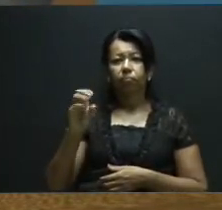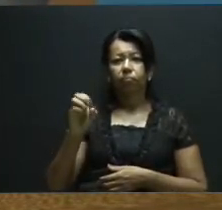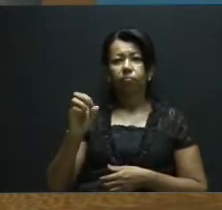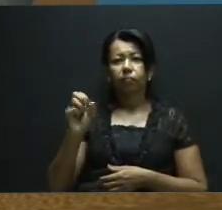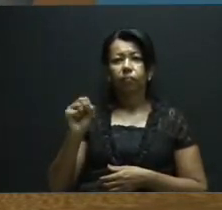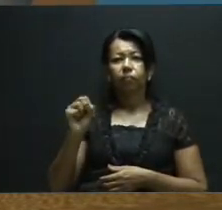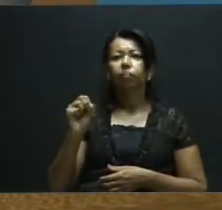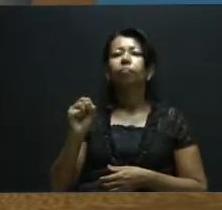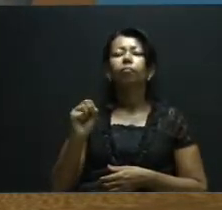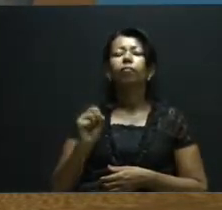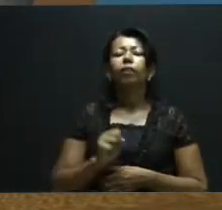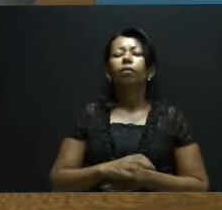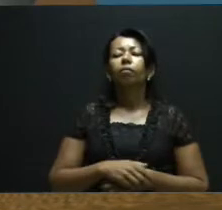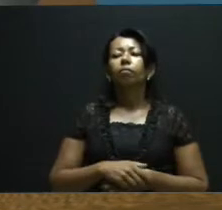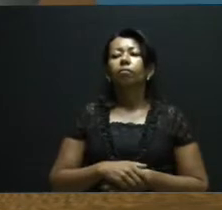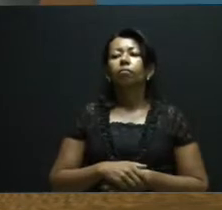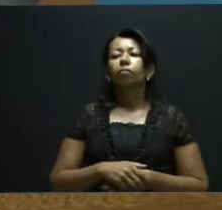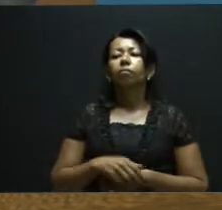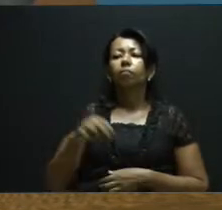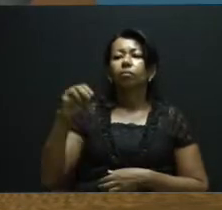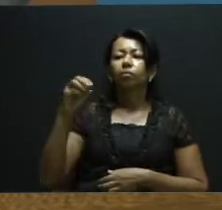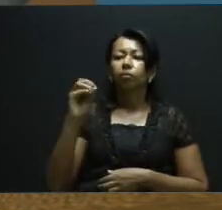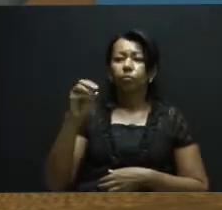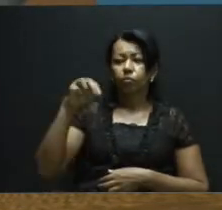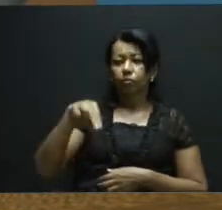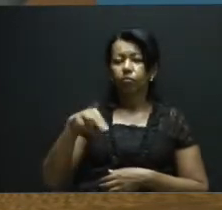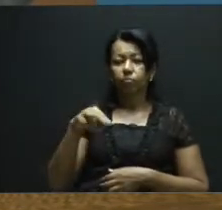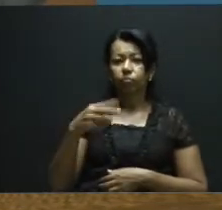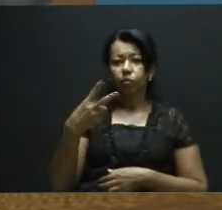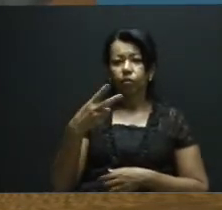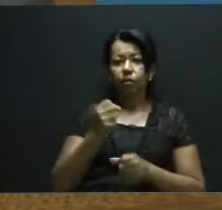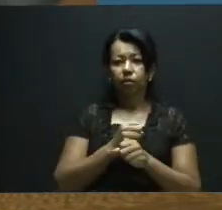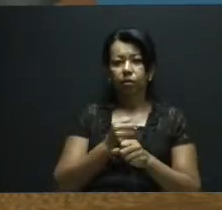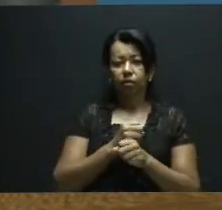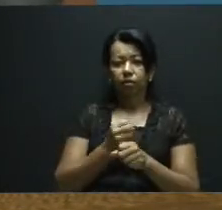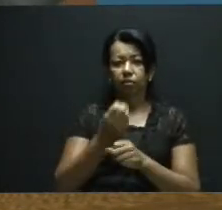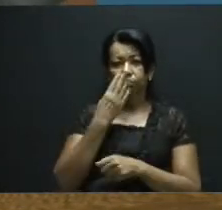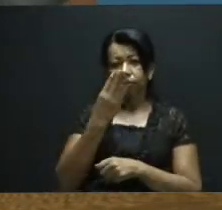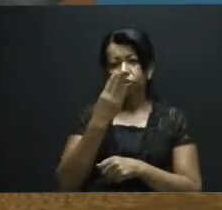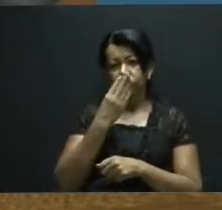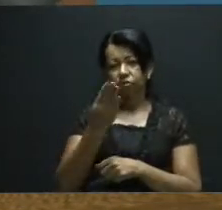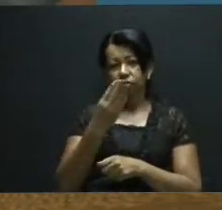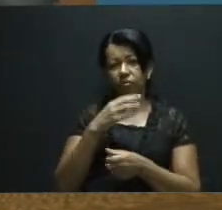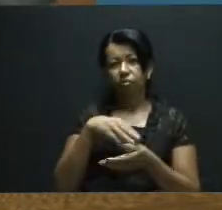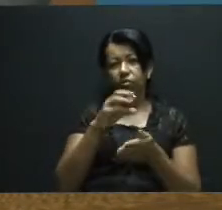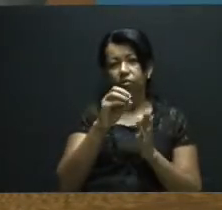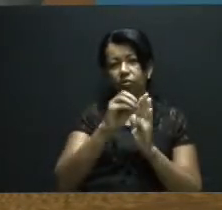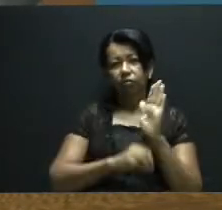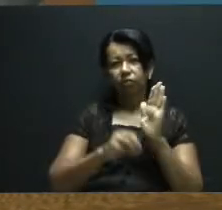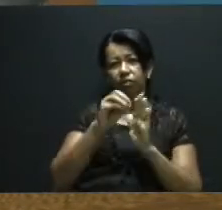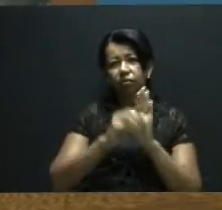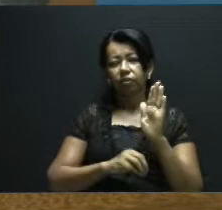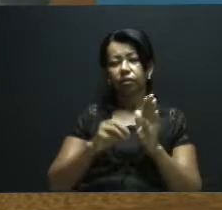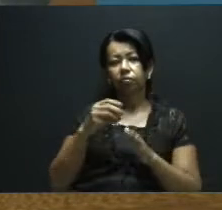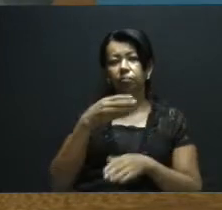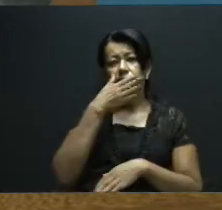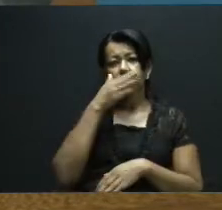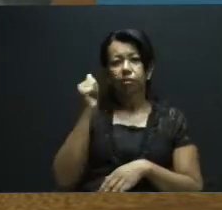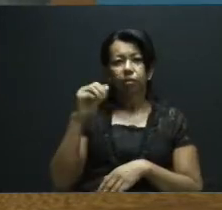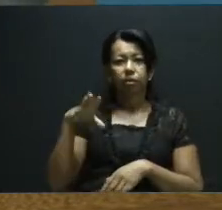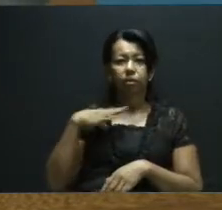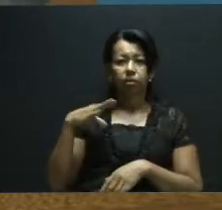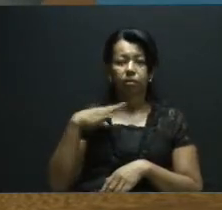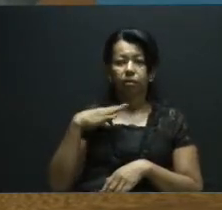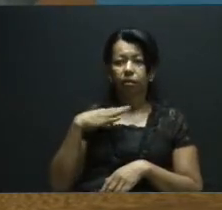anos a tentar pedindo implorando ofício requerimento para fazer melhorias na cidade